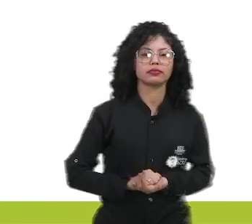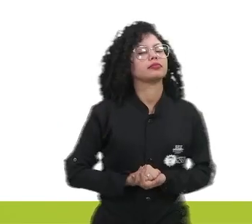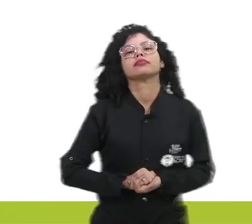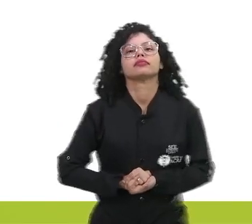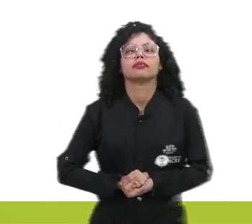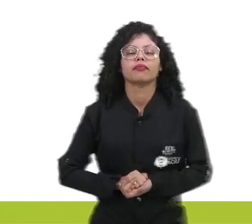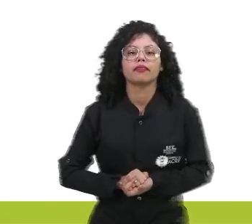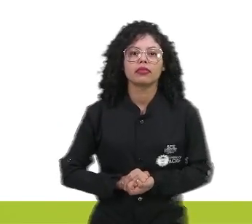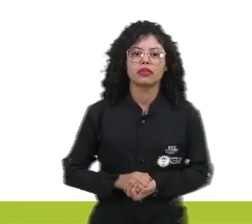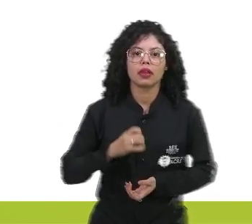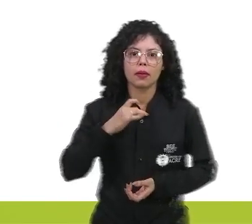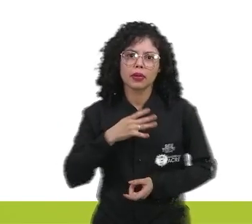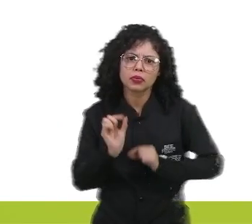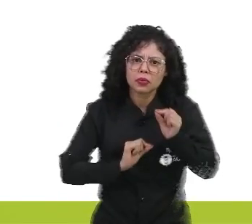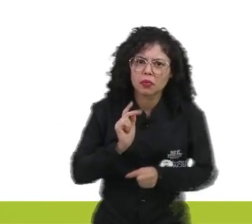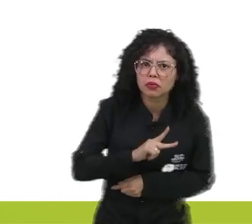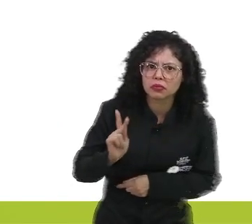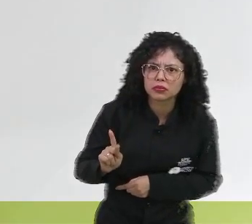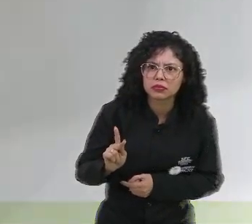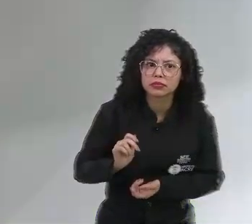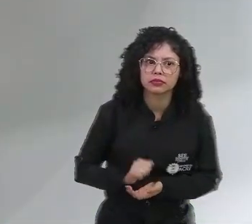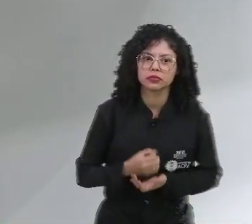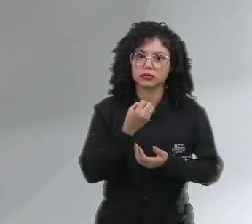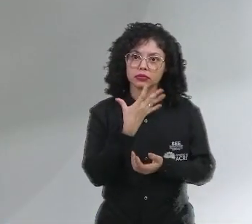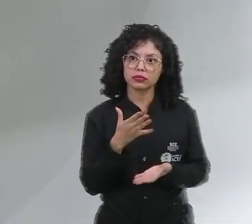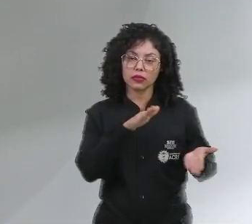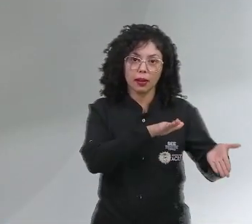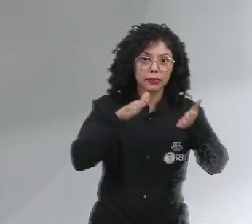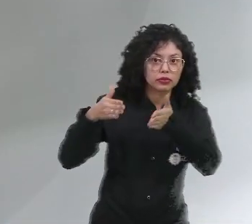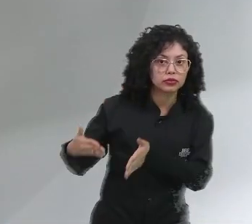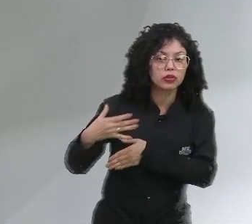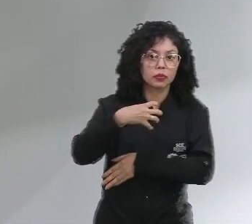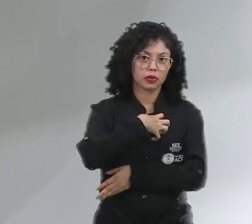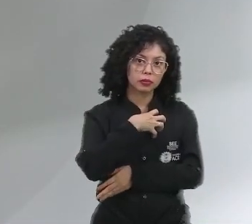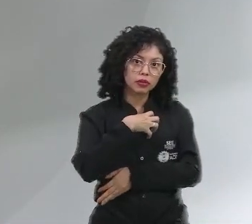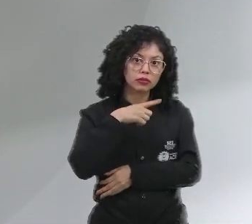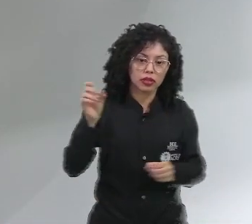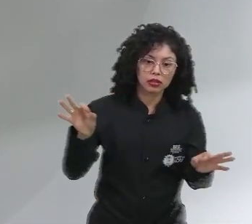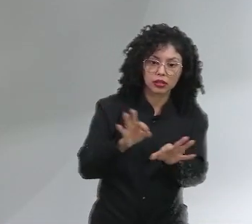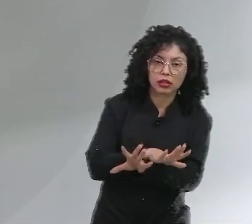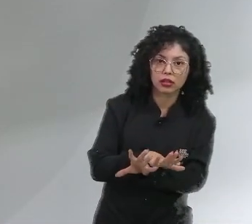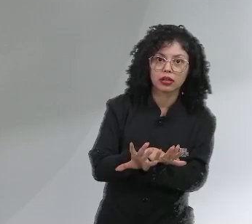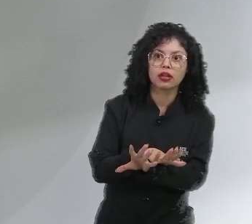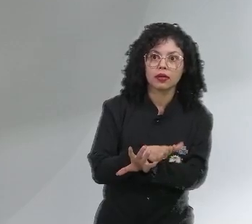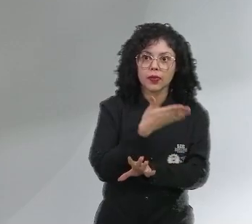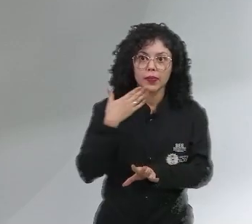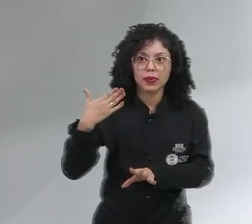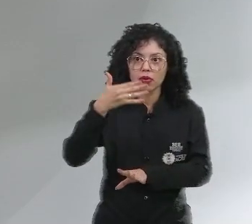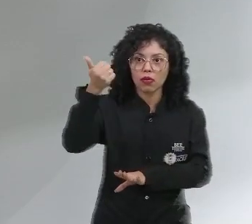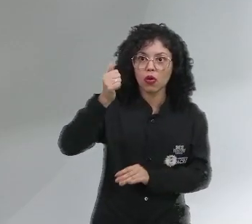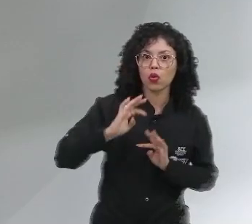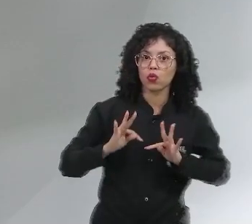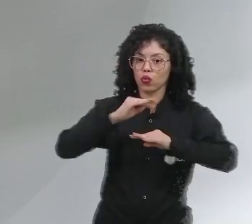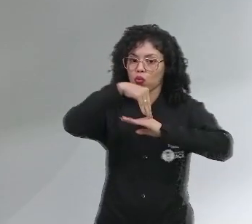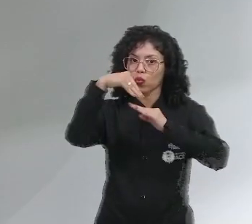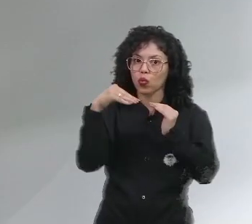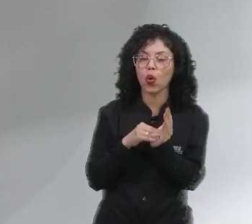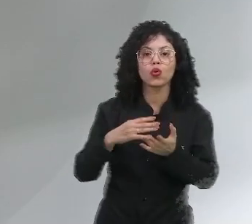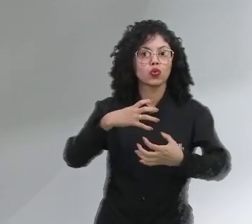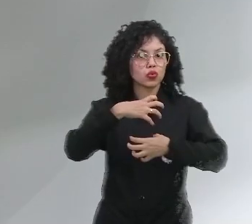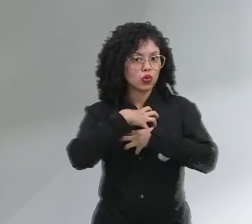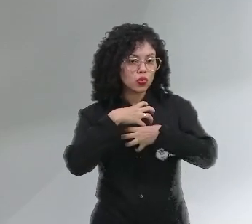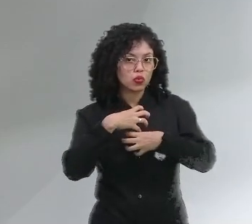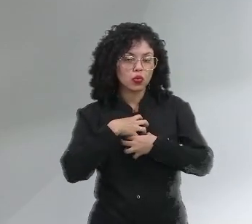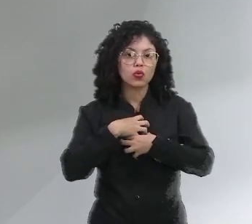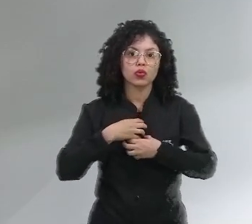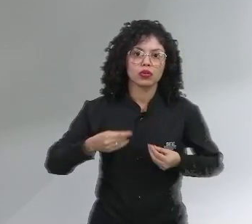medo. Medo do que, professor? Bom, a partir do momento em que você acaba se abrindo e deixando todos os seus sentimentos, suas